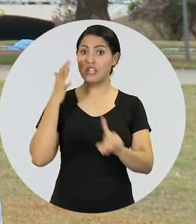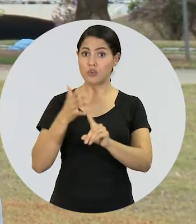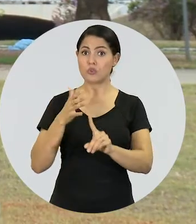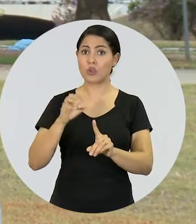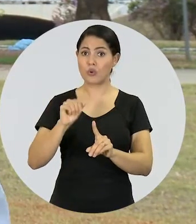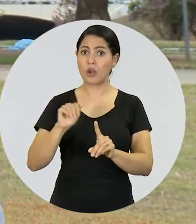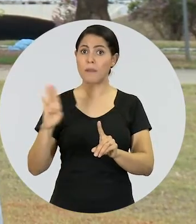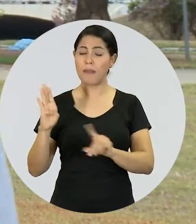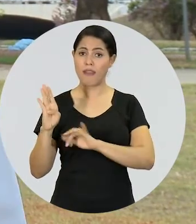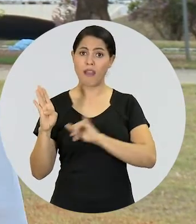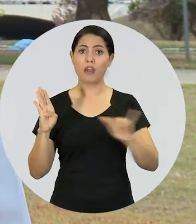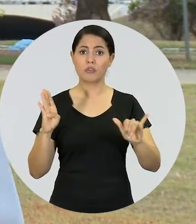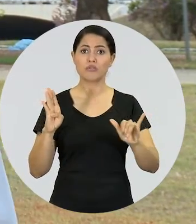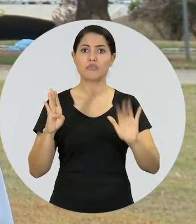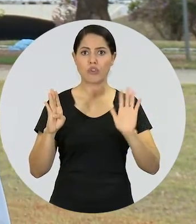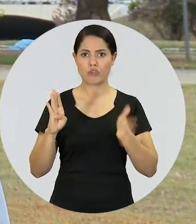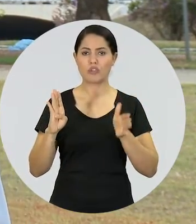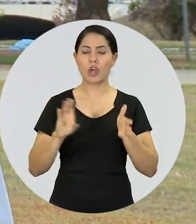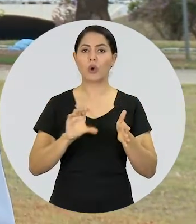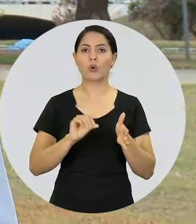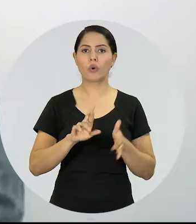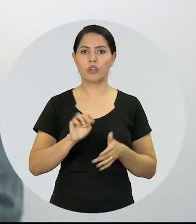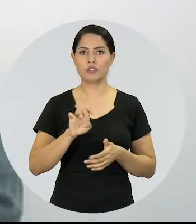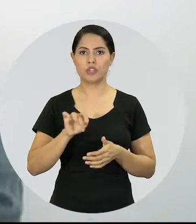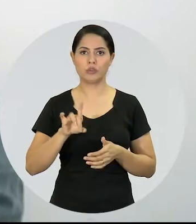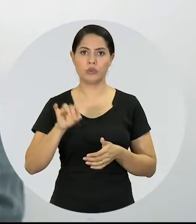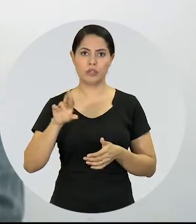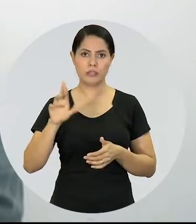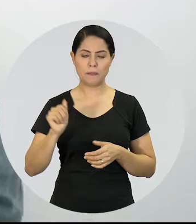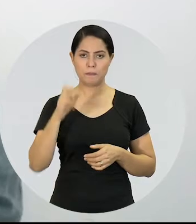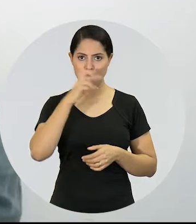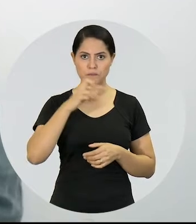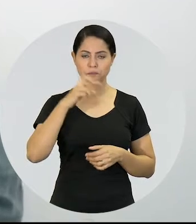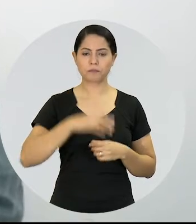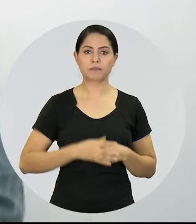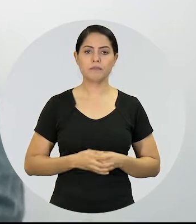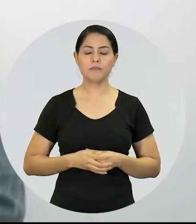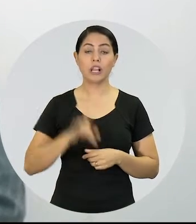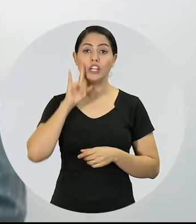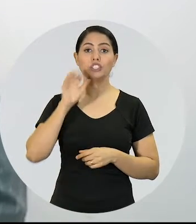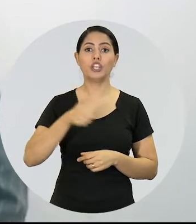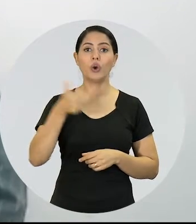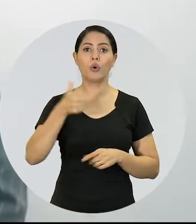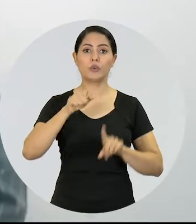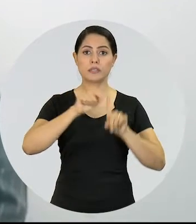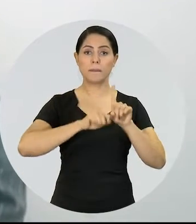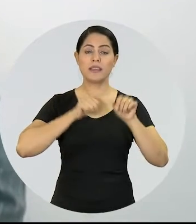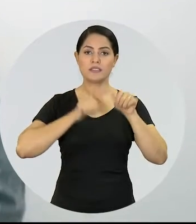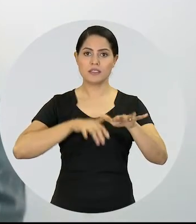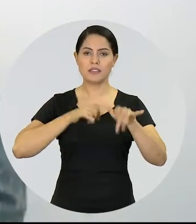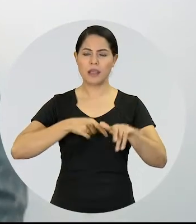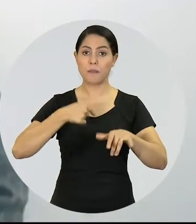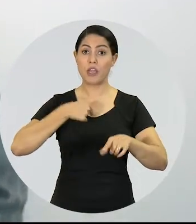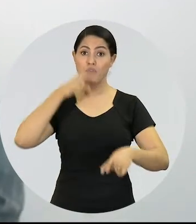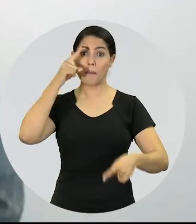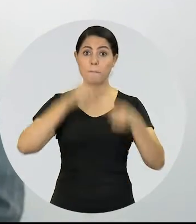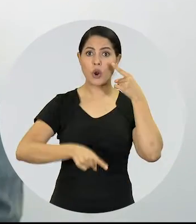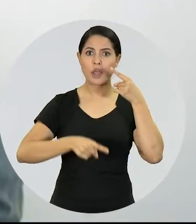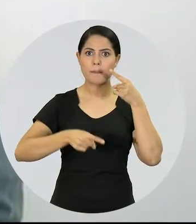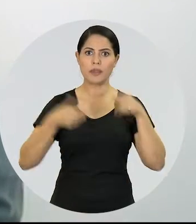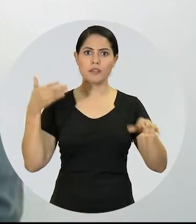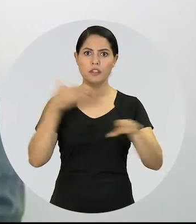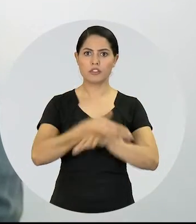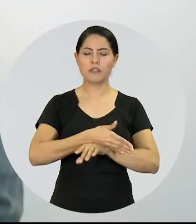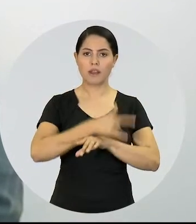chegou à OAB, que já acionou a corregedoria. No dia 11 de setembro deste ano, eu fui impedida de entrar no fórum